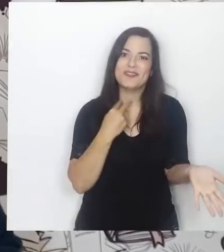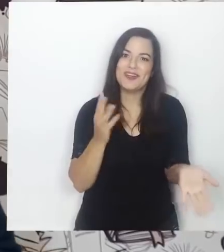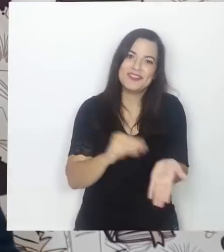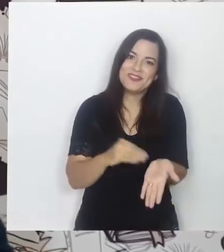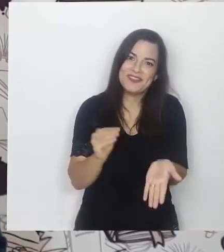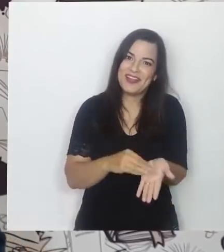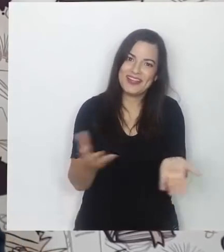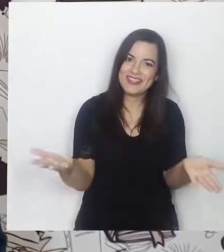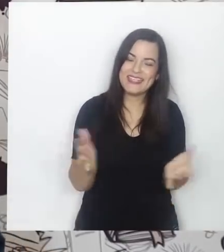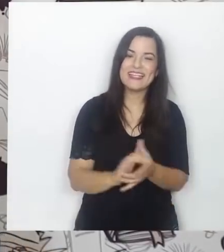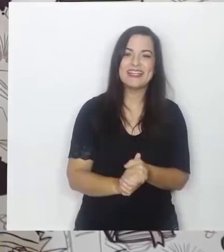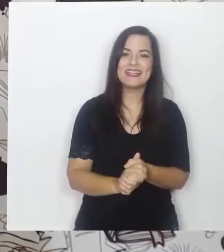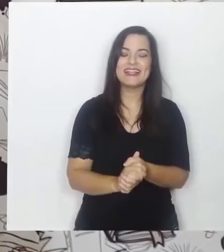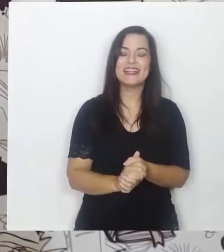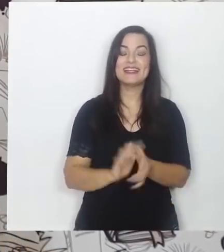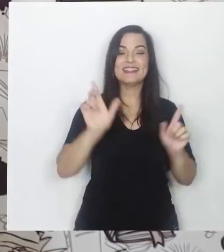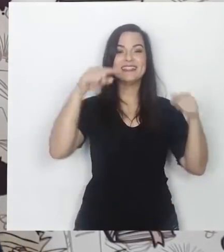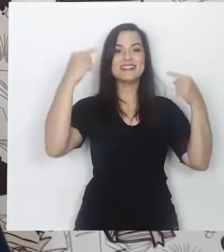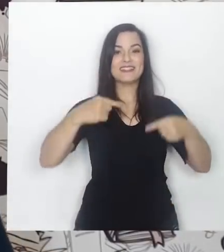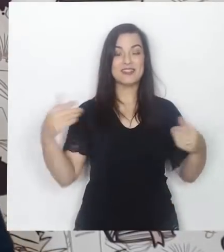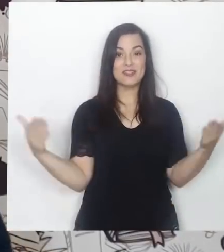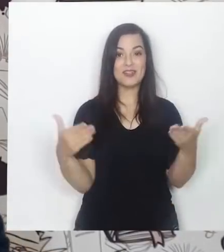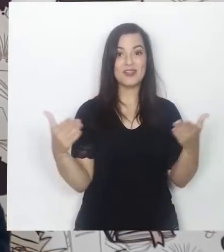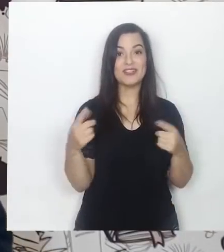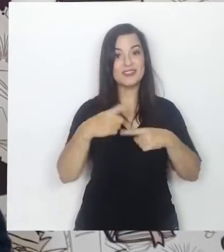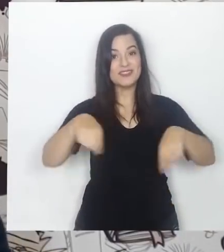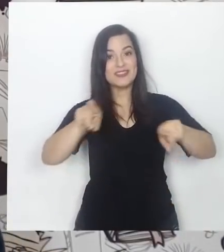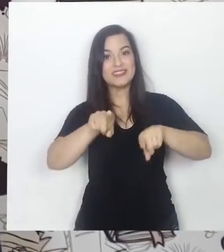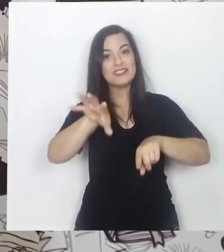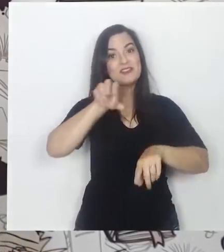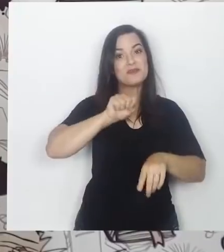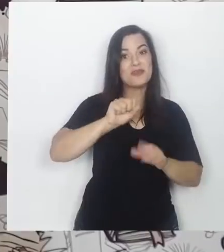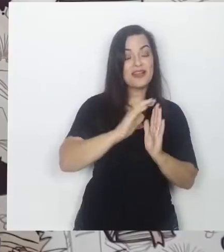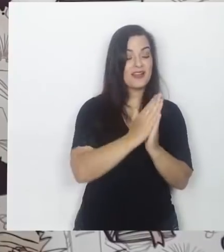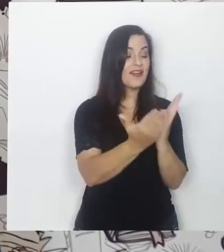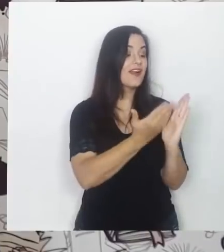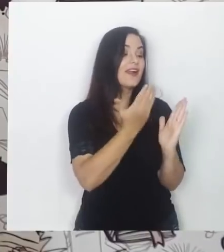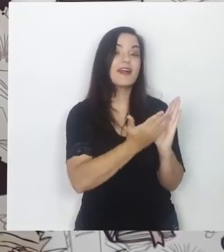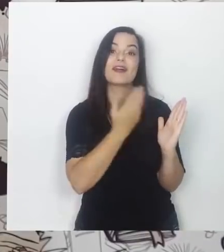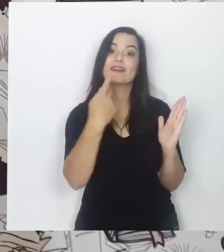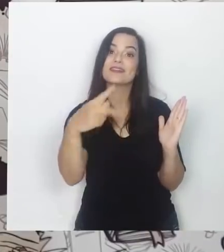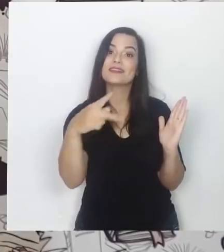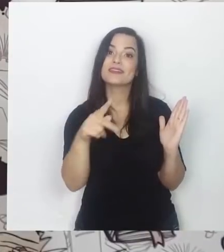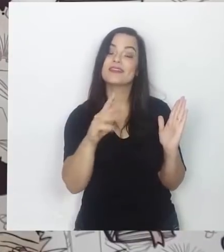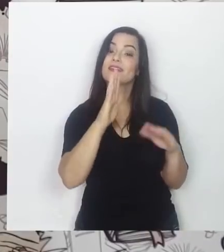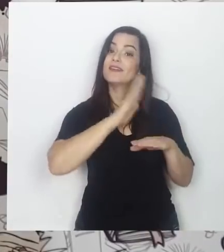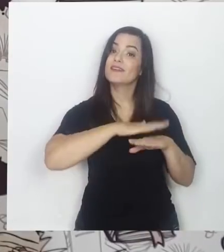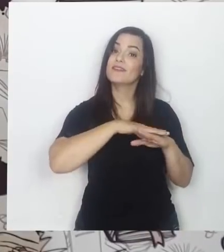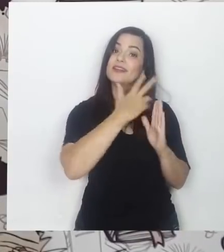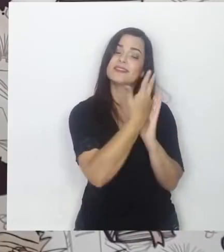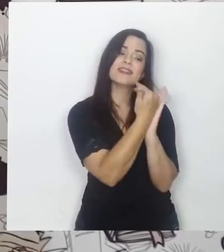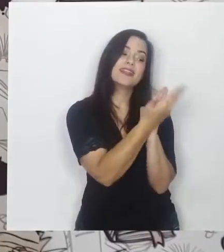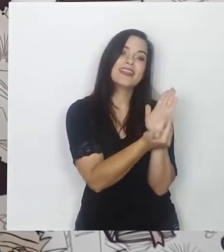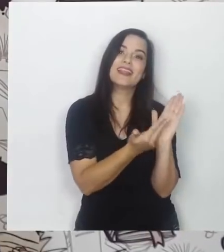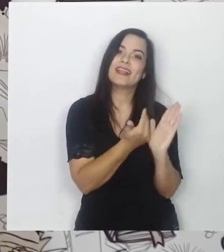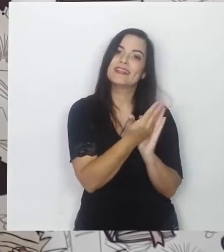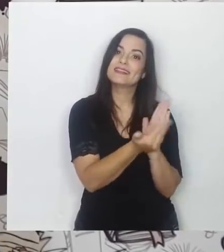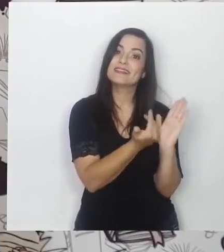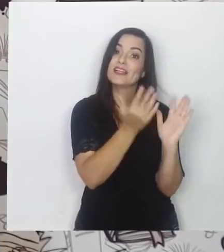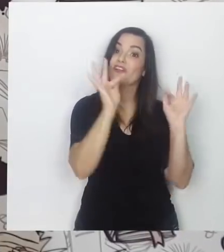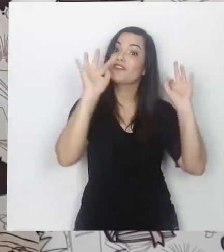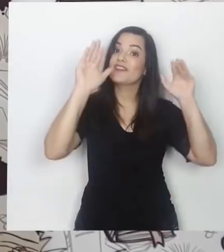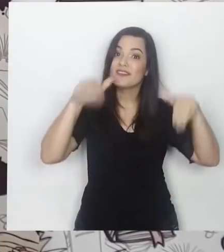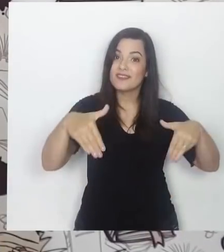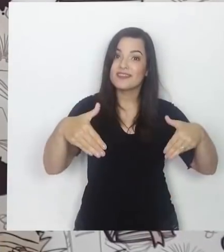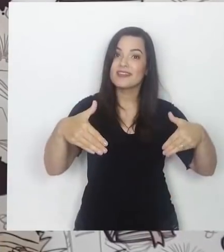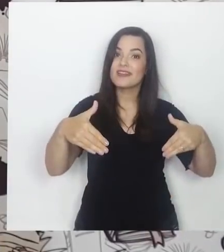né? Meu último desafio é que vocês peguem agora no caderno de vocês e façam um desenho encerrando essa